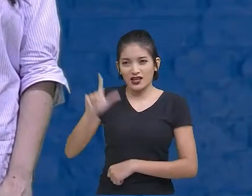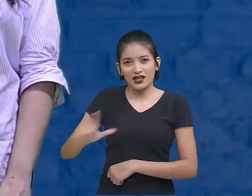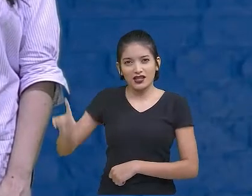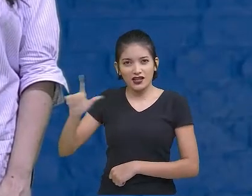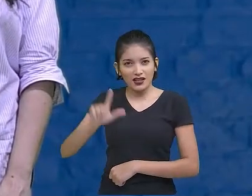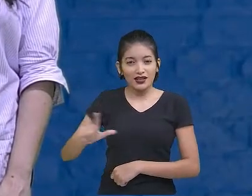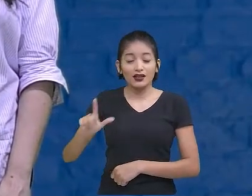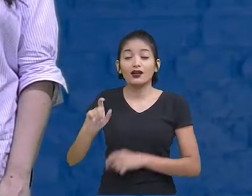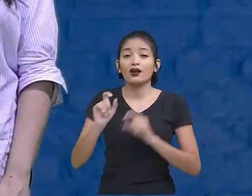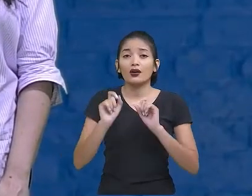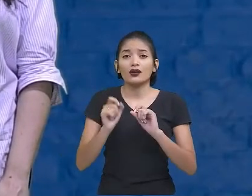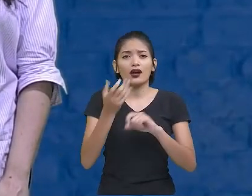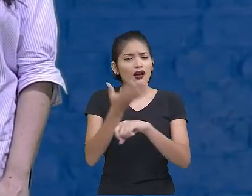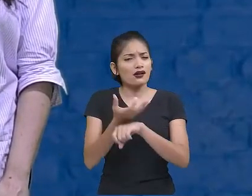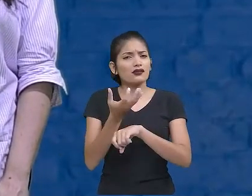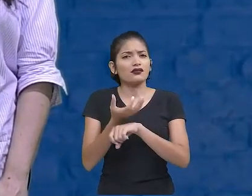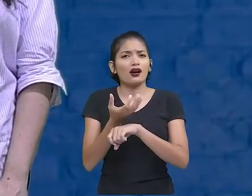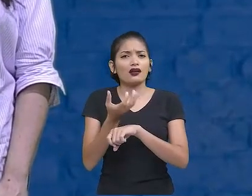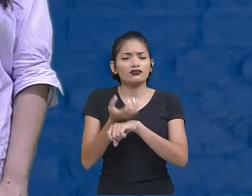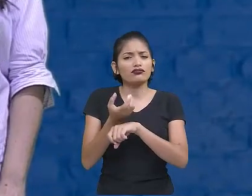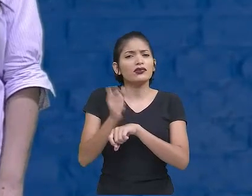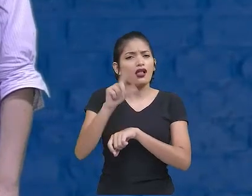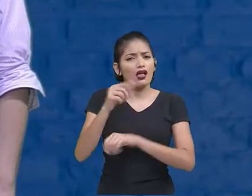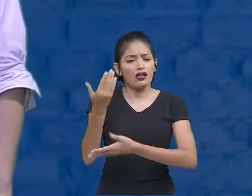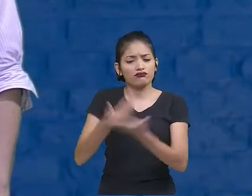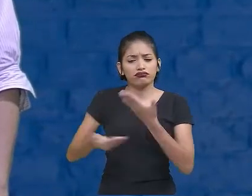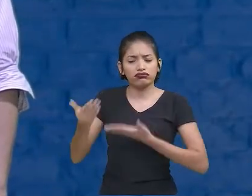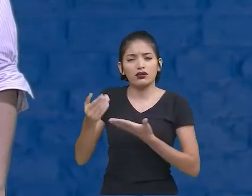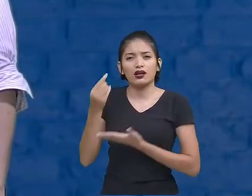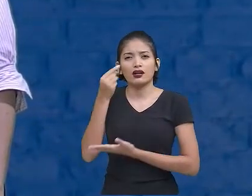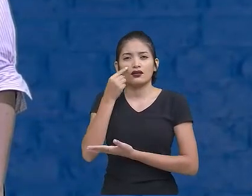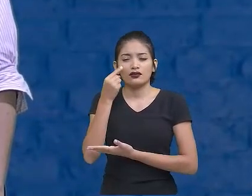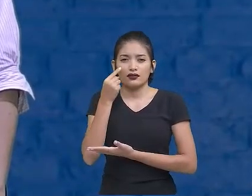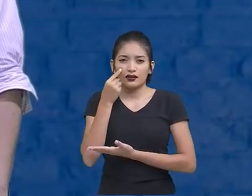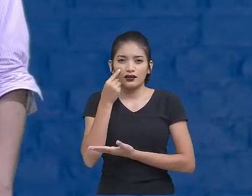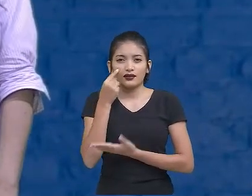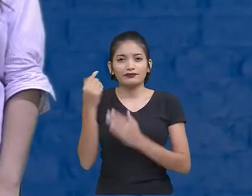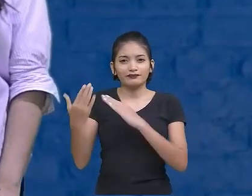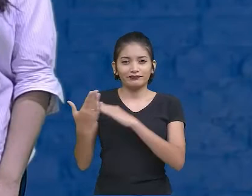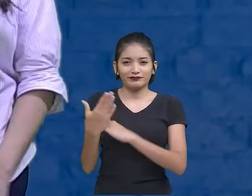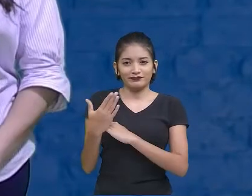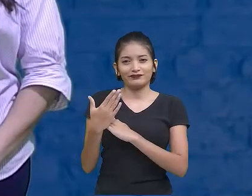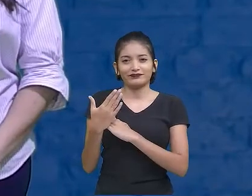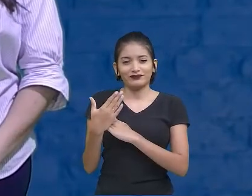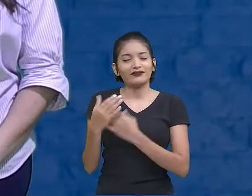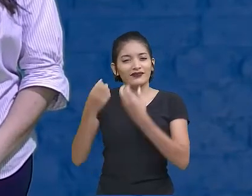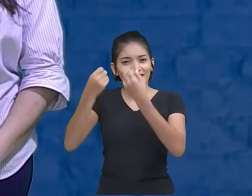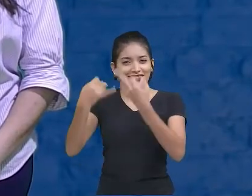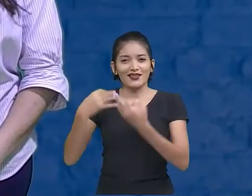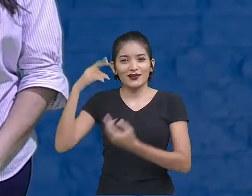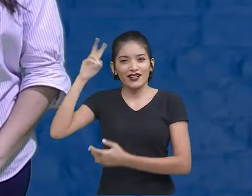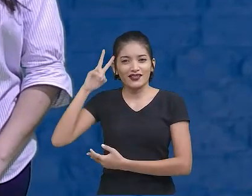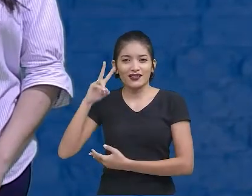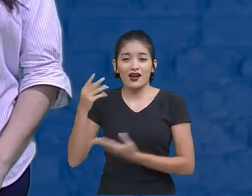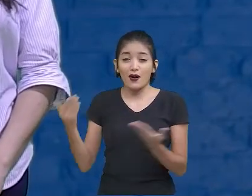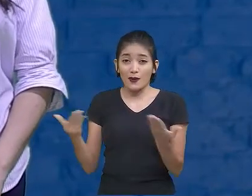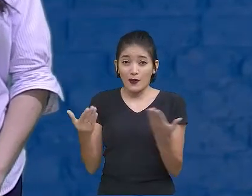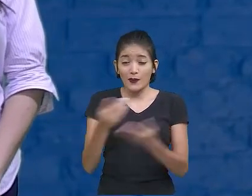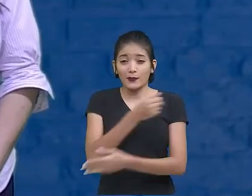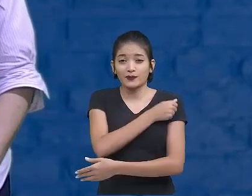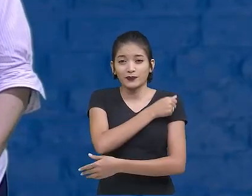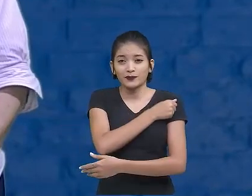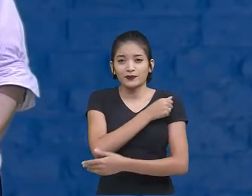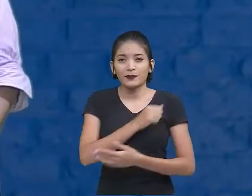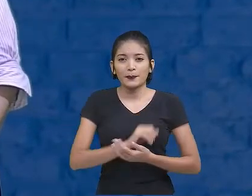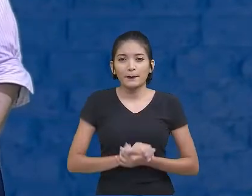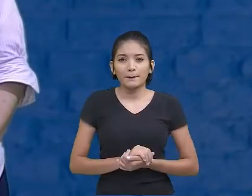são participativas? Então, vamos lá, professor, me ajude a contar essa história para os seus alunos. Segue